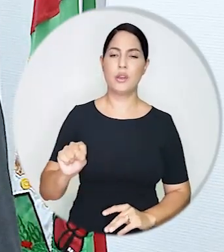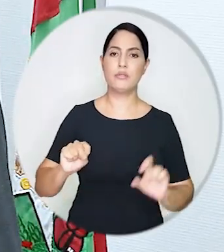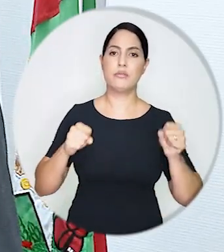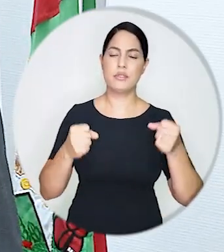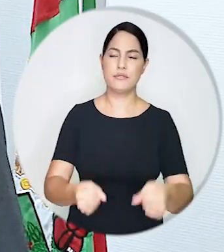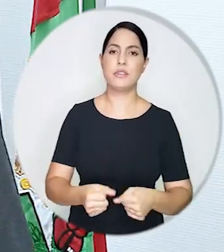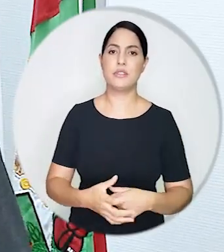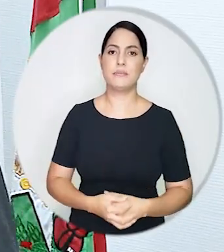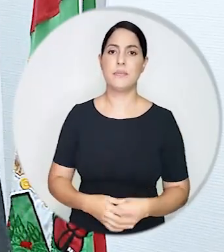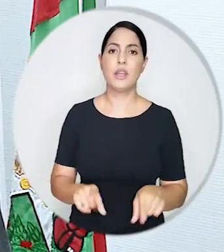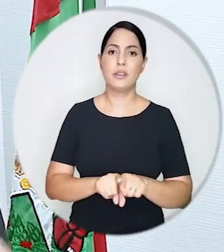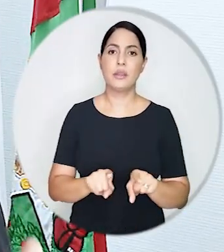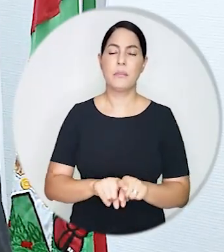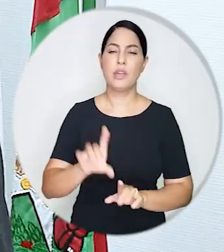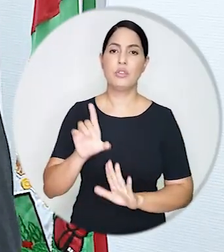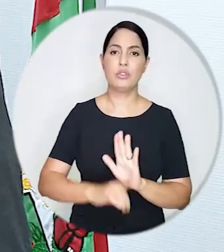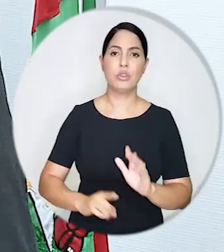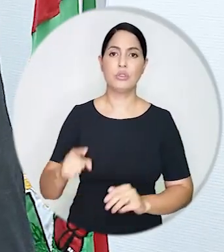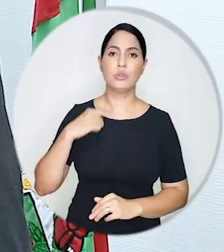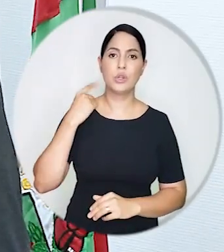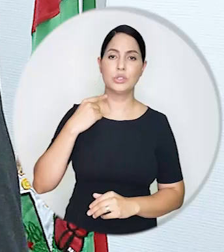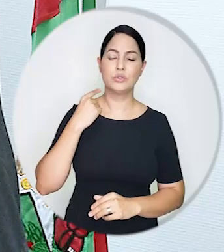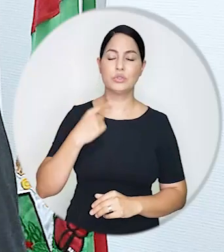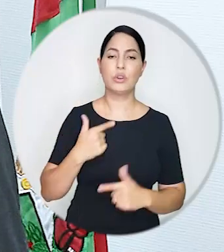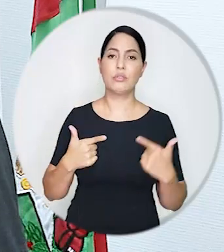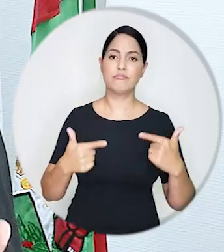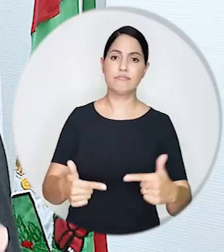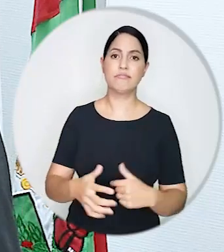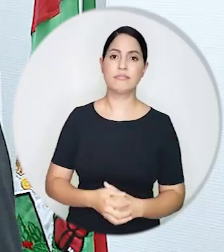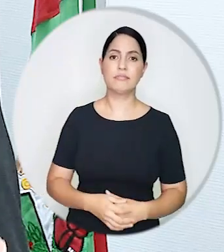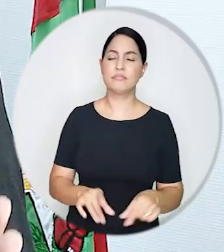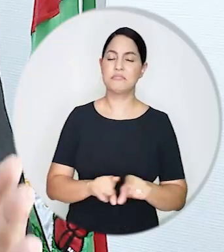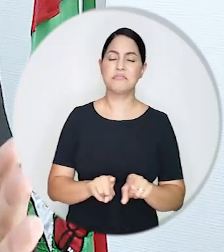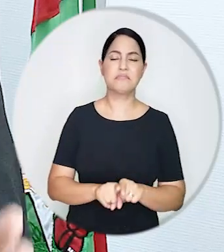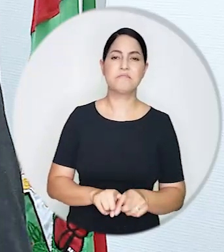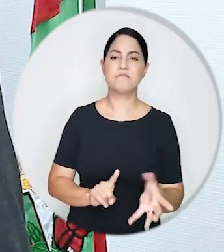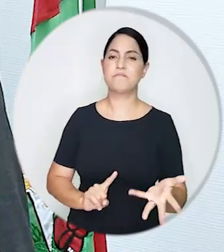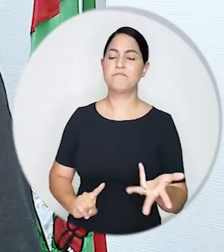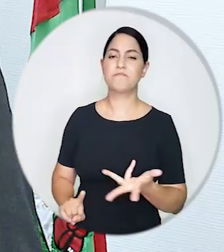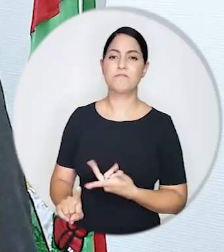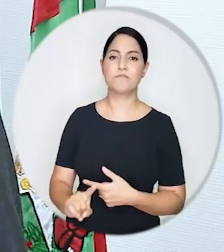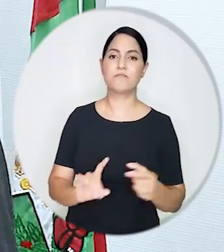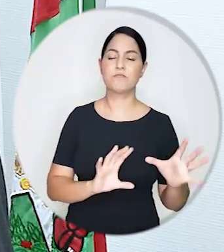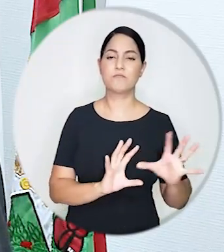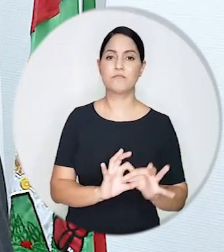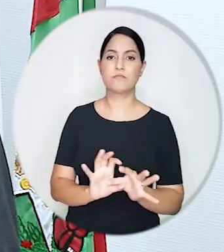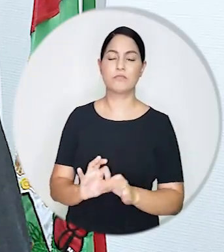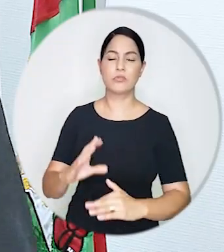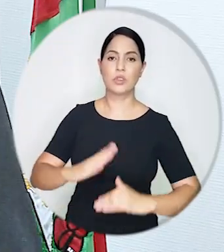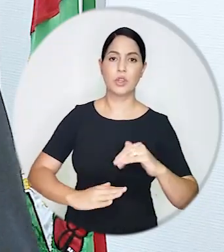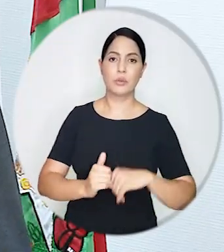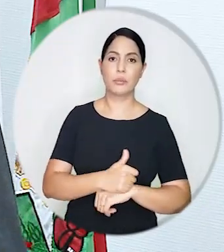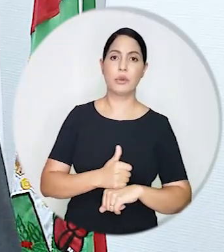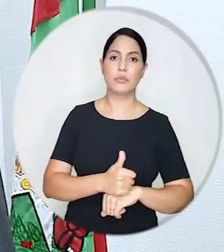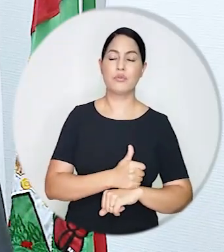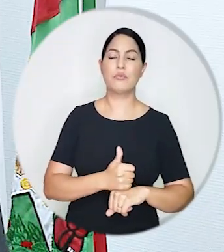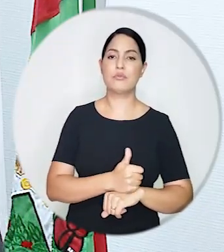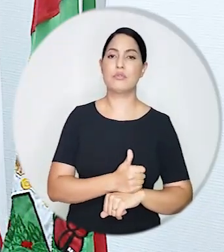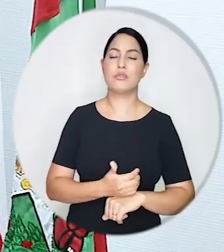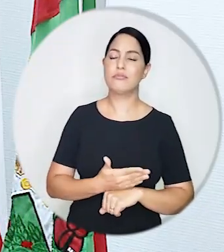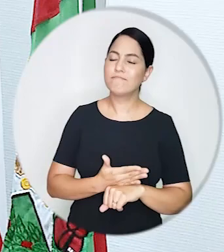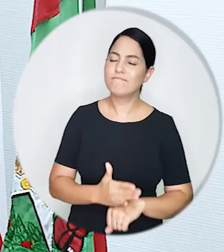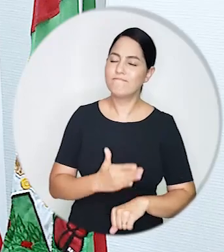das nossas prerrogativas, buscando principalmente defender questões que são imprescindíveis para o